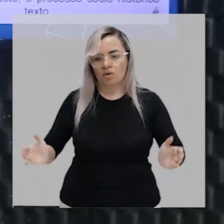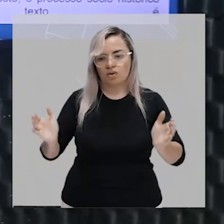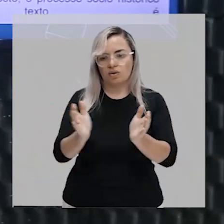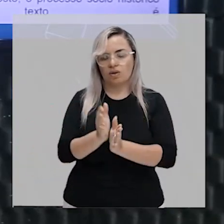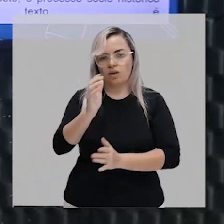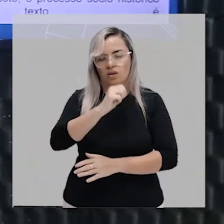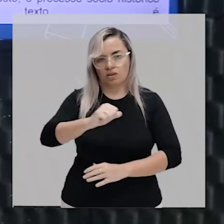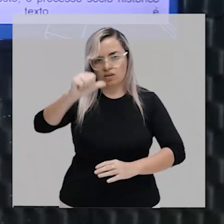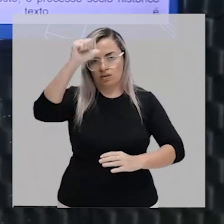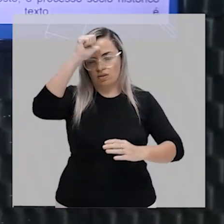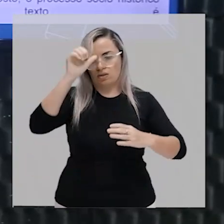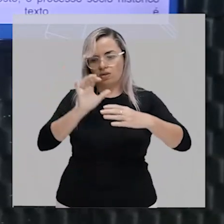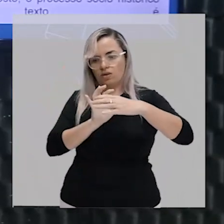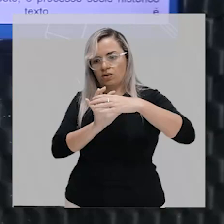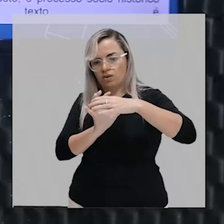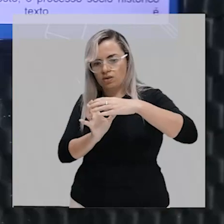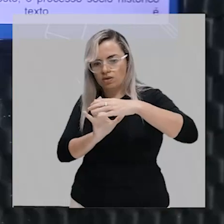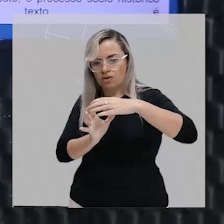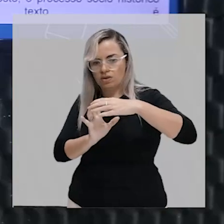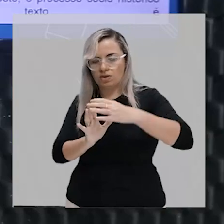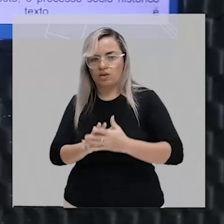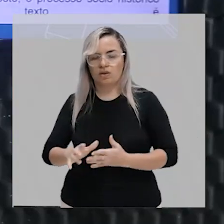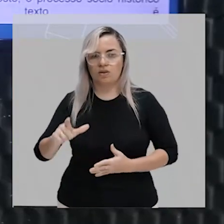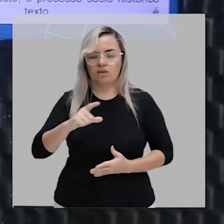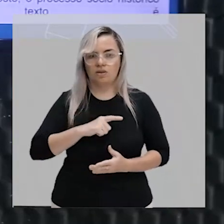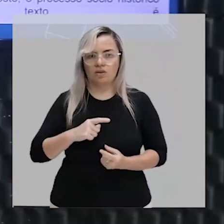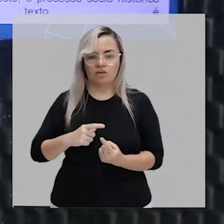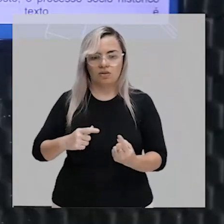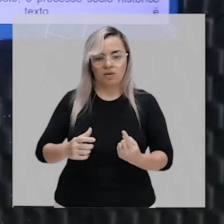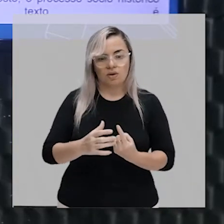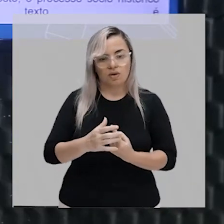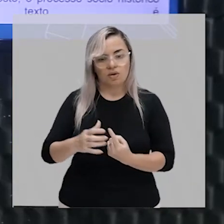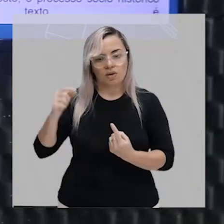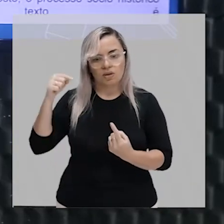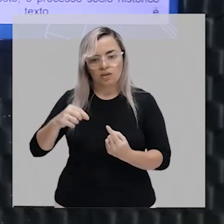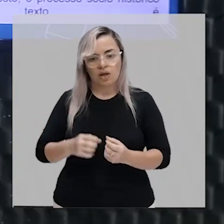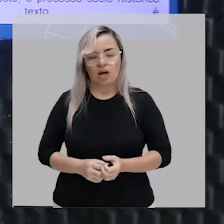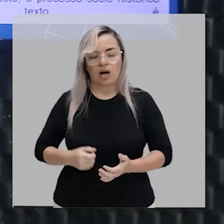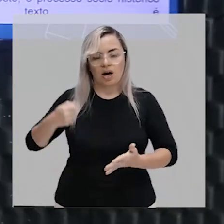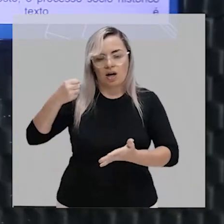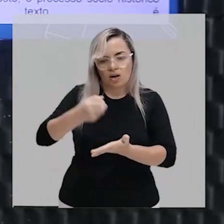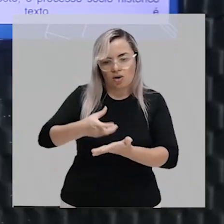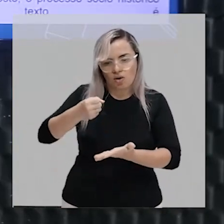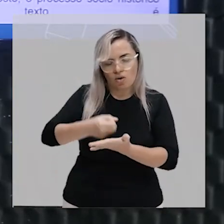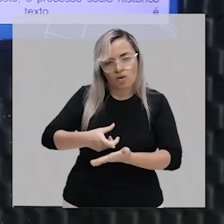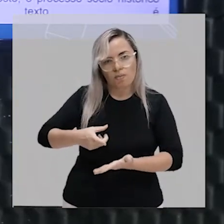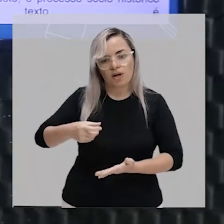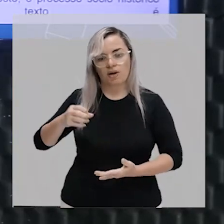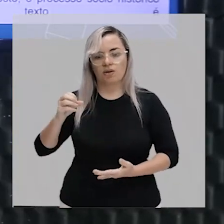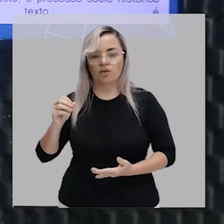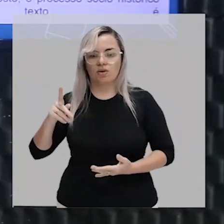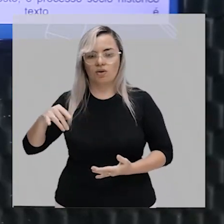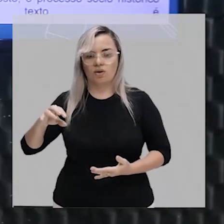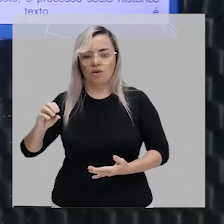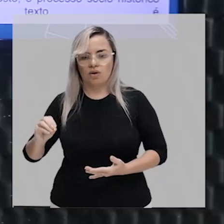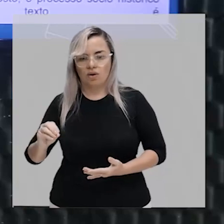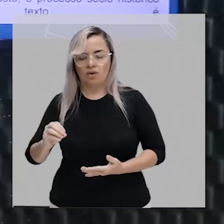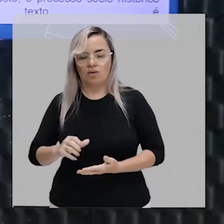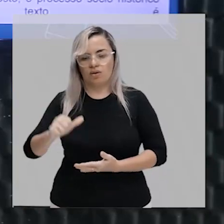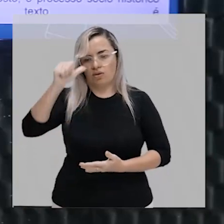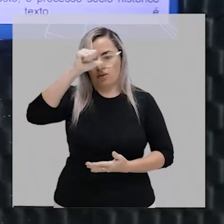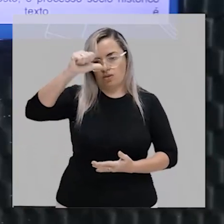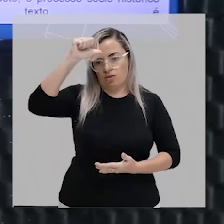o monopólio da compra do ópio indiano e depois vendeu